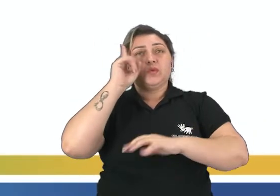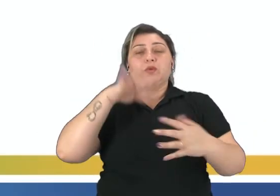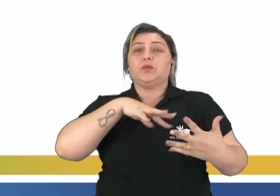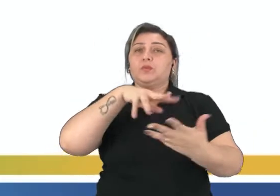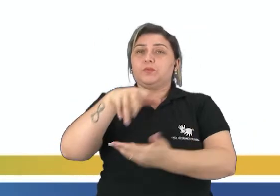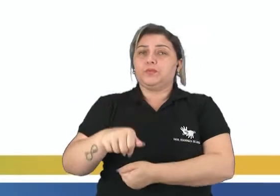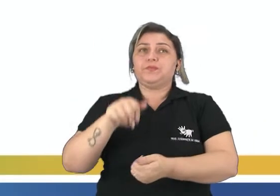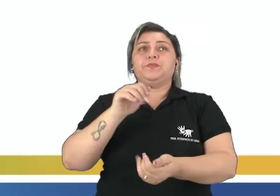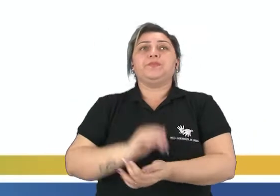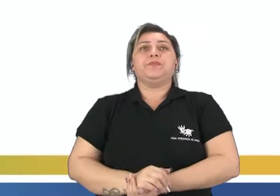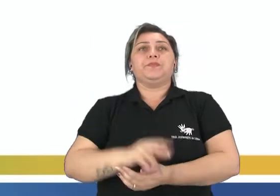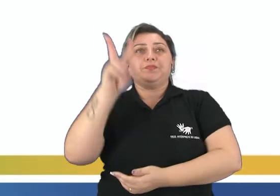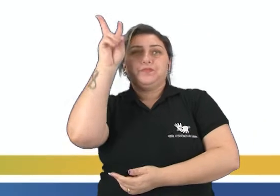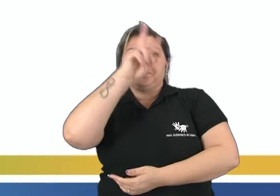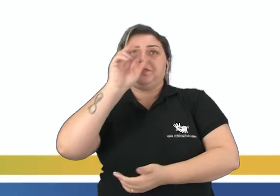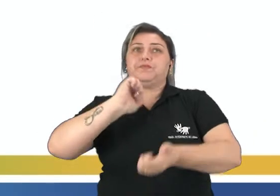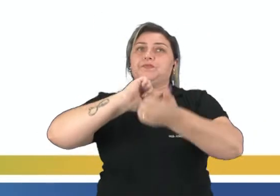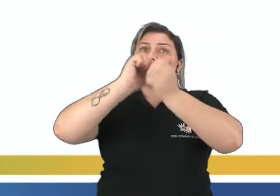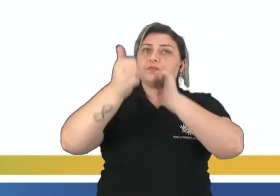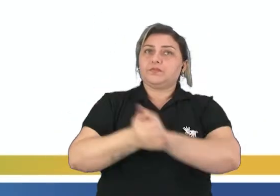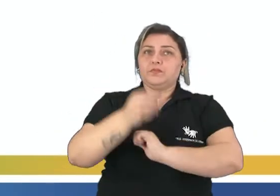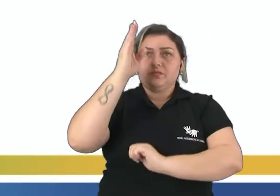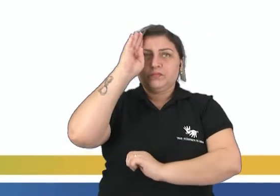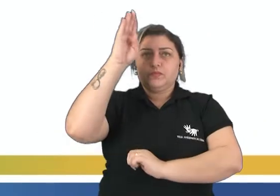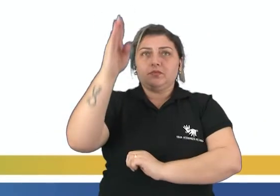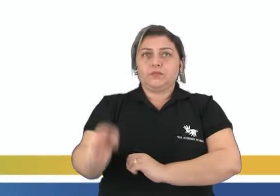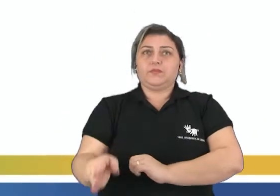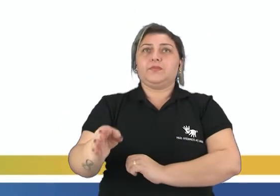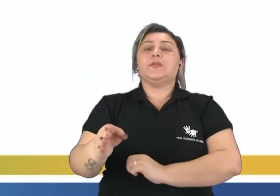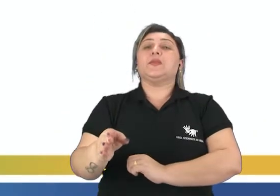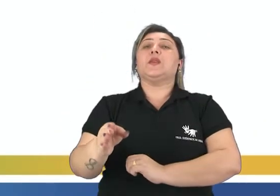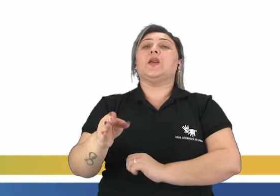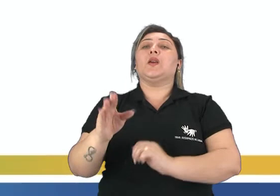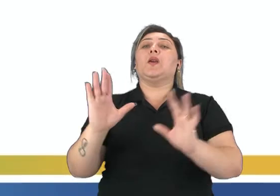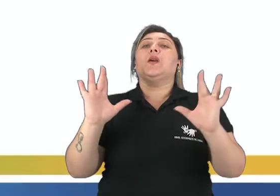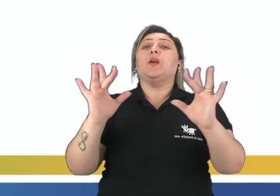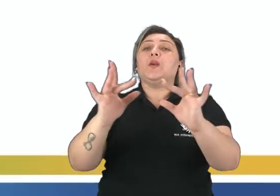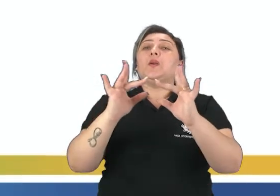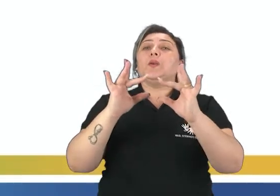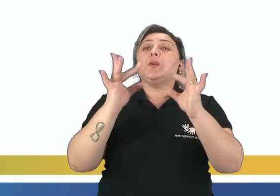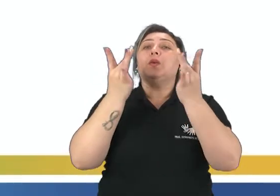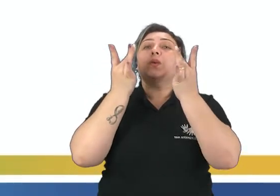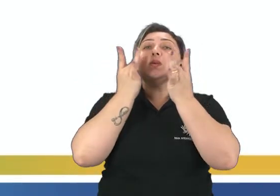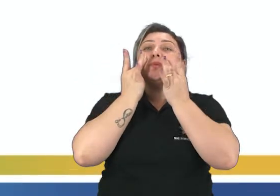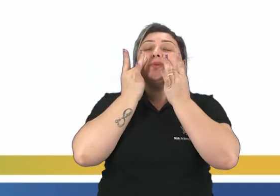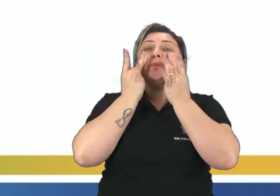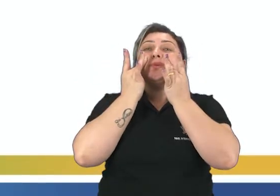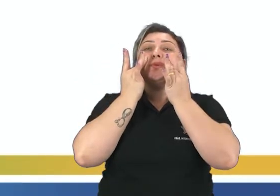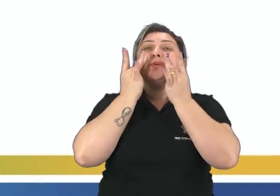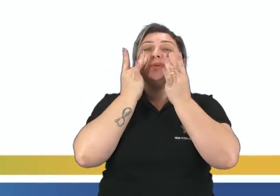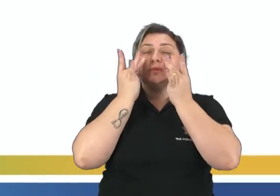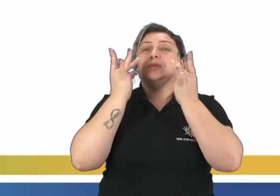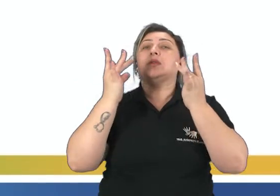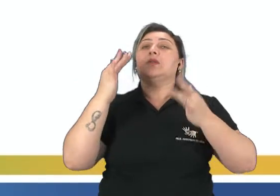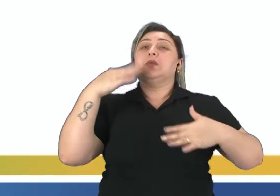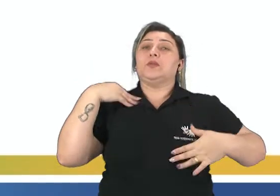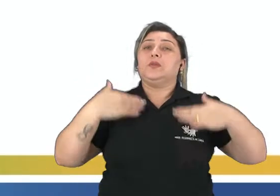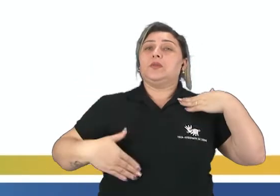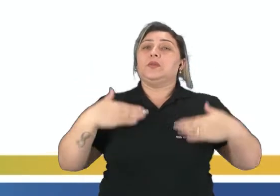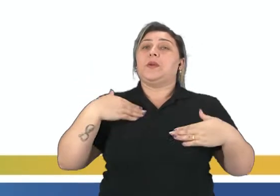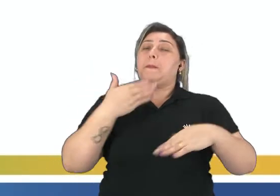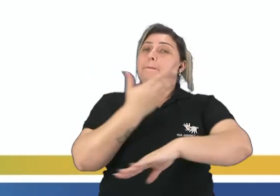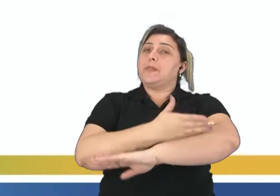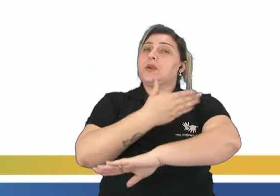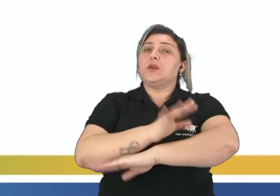mundo. Historicamente, os esportes, principalmente os de forte contato físico, tiveram seu início sendo praticados somente por